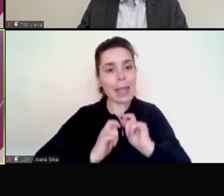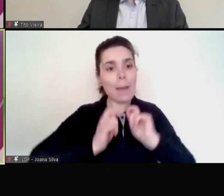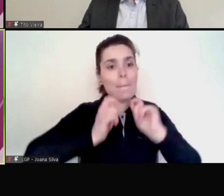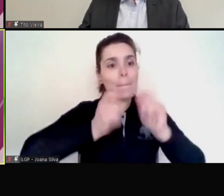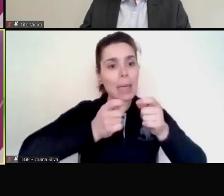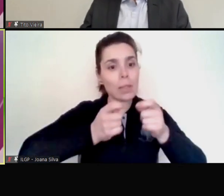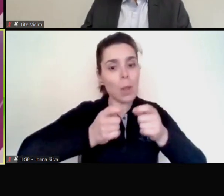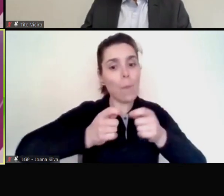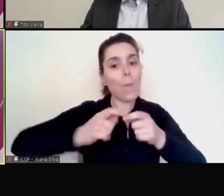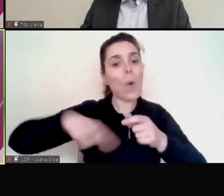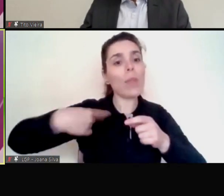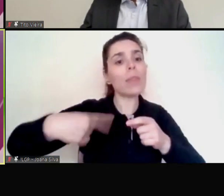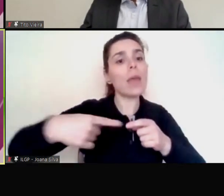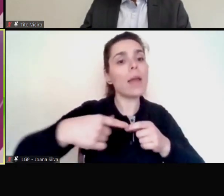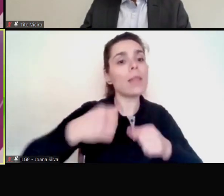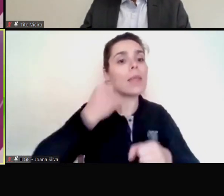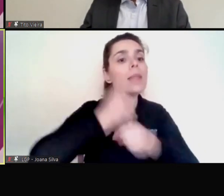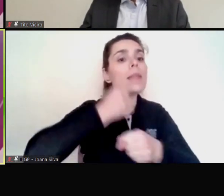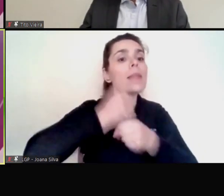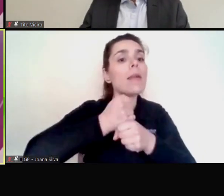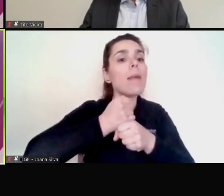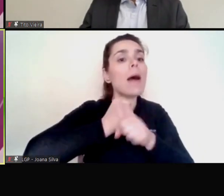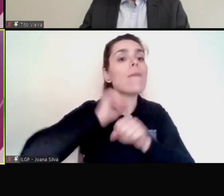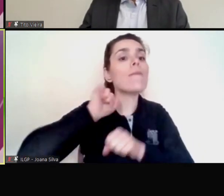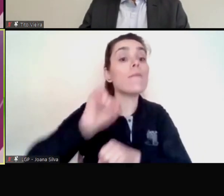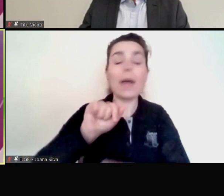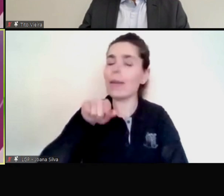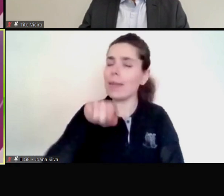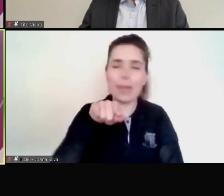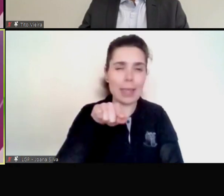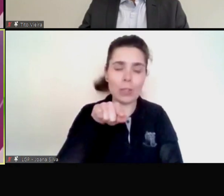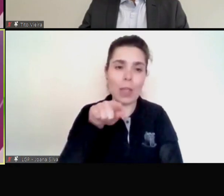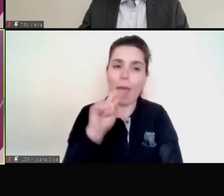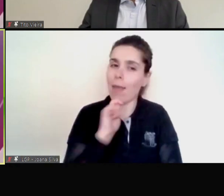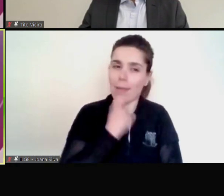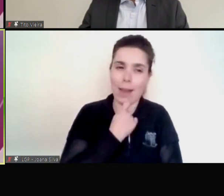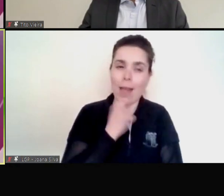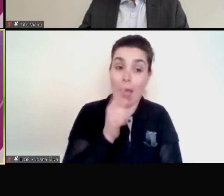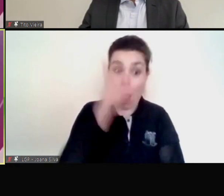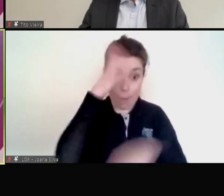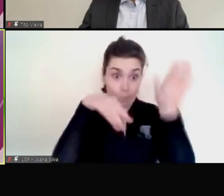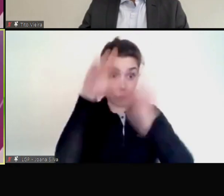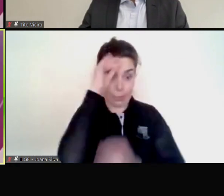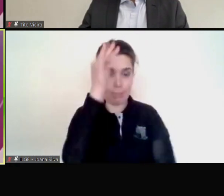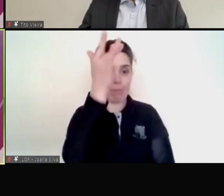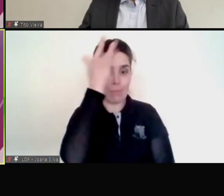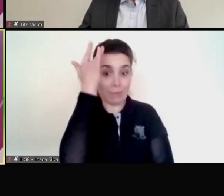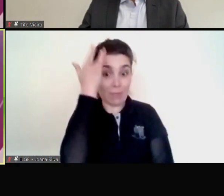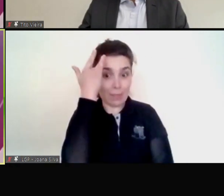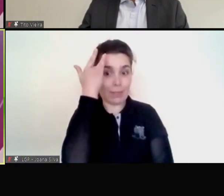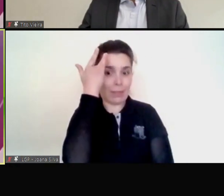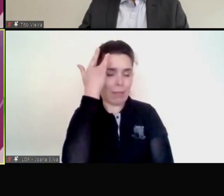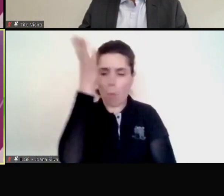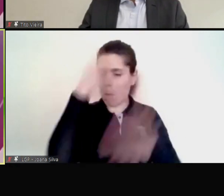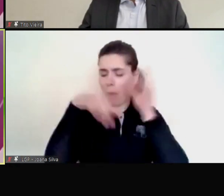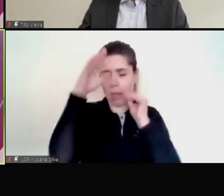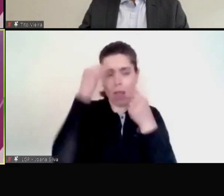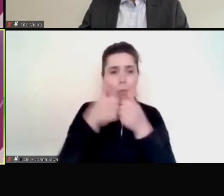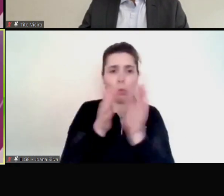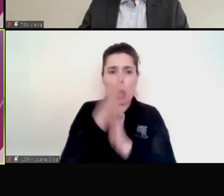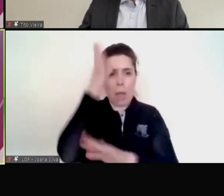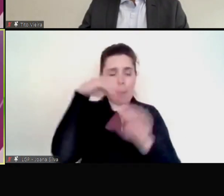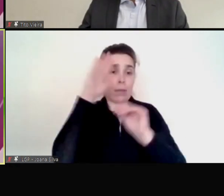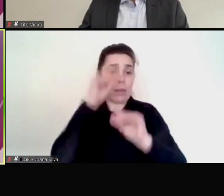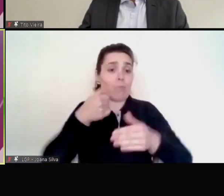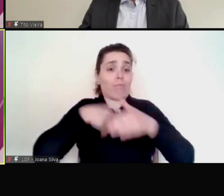profissionais. E esta é a grande chave, certo? Aprender é fácil. Aprender aprendemos todos, desde que nascemos até que